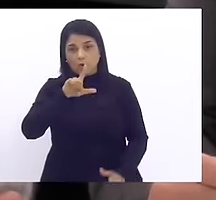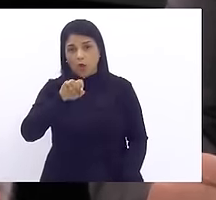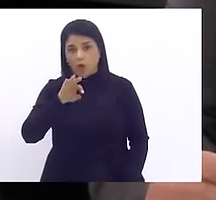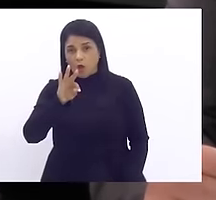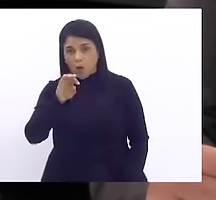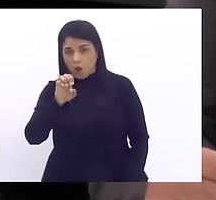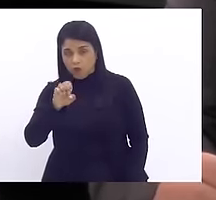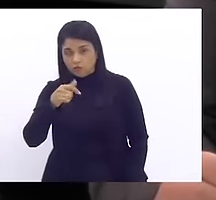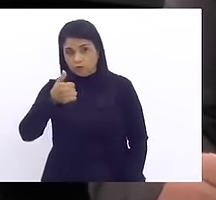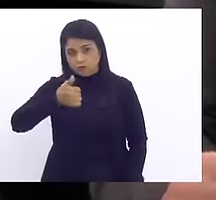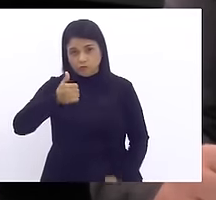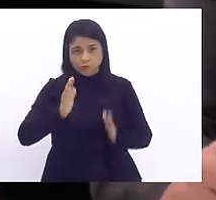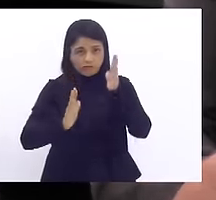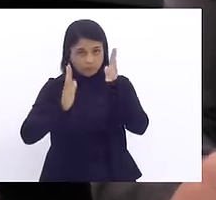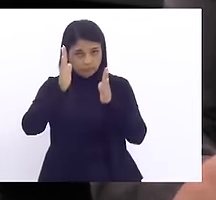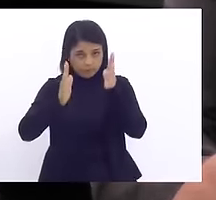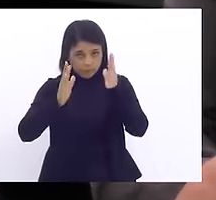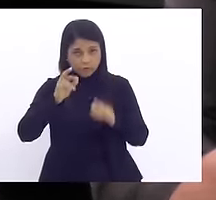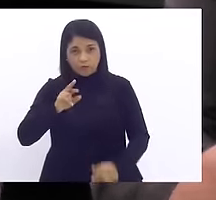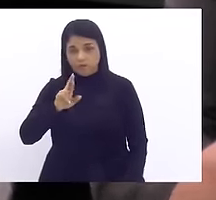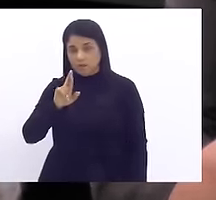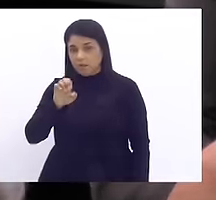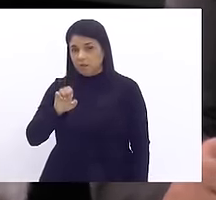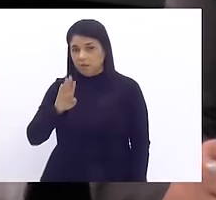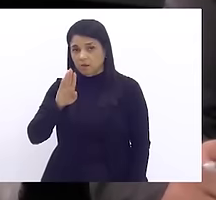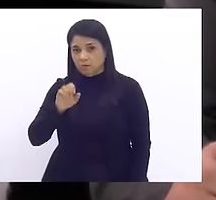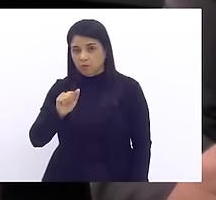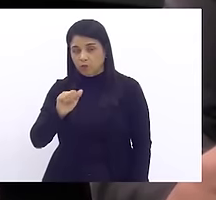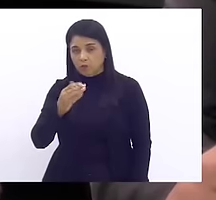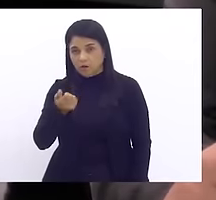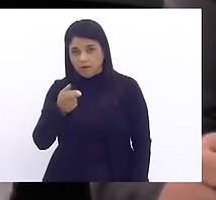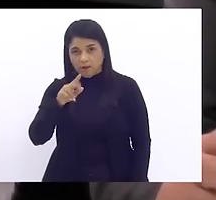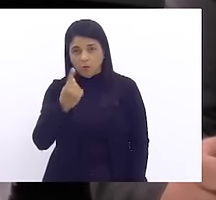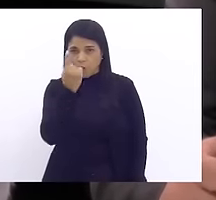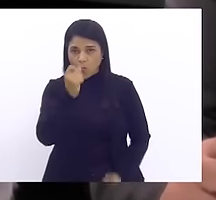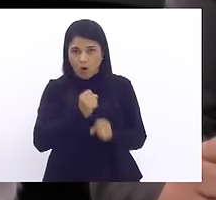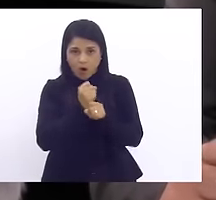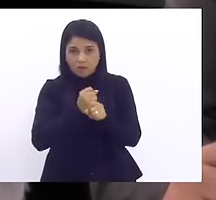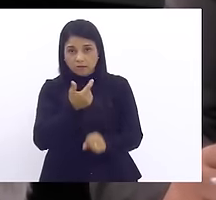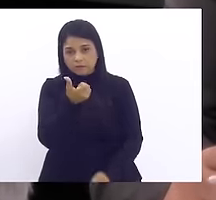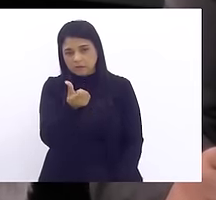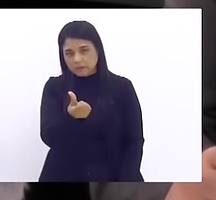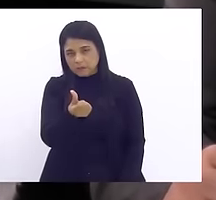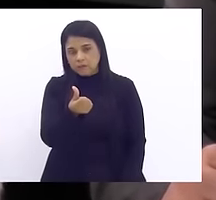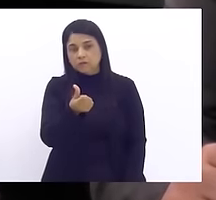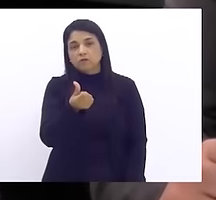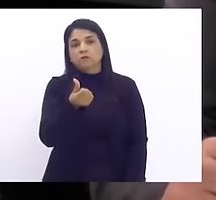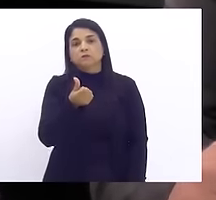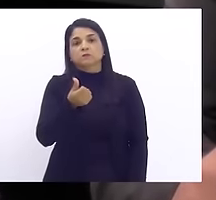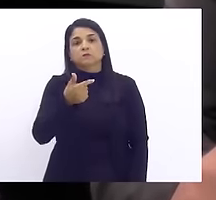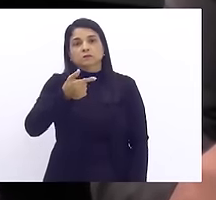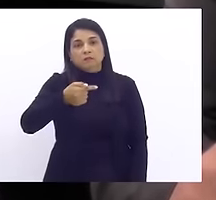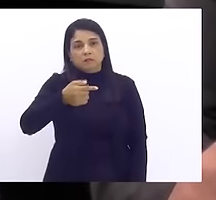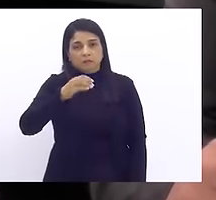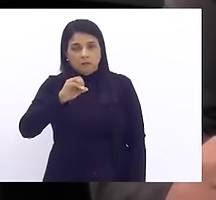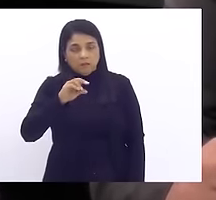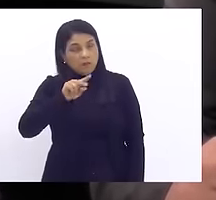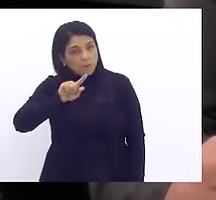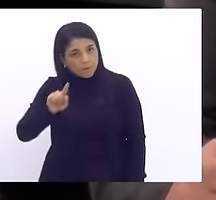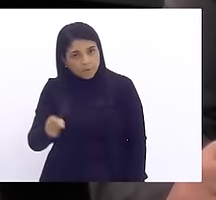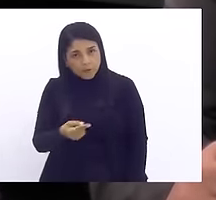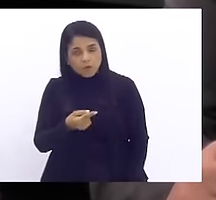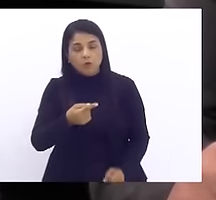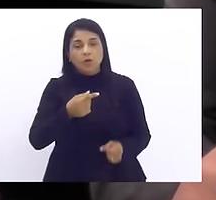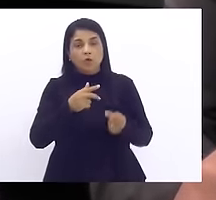remanescente da rebocar era um período muito curto um ano esse contrato foi de 670 mil aí quando foi feita a